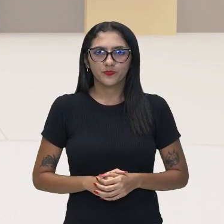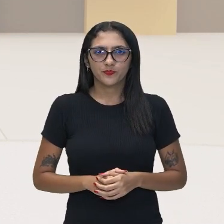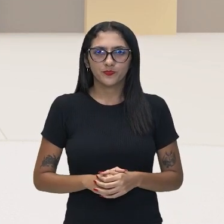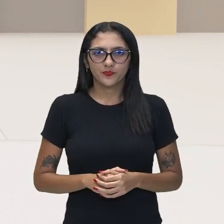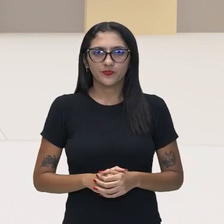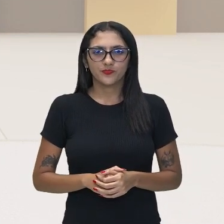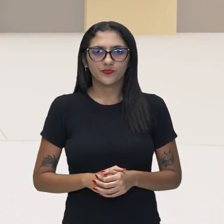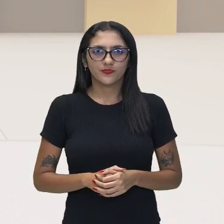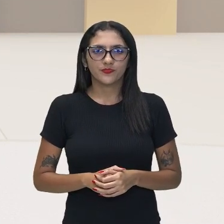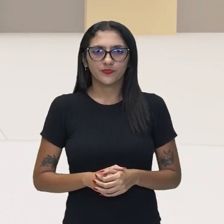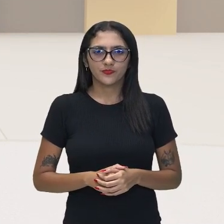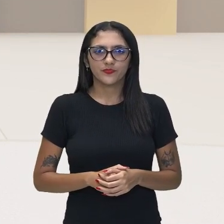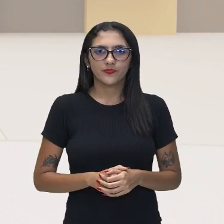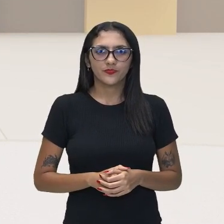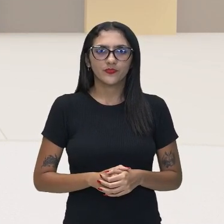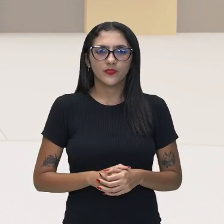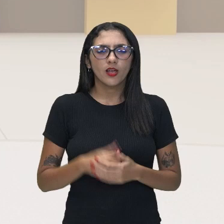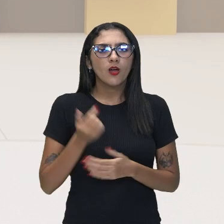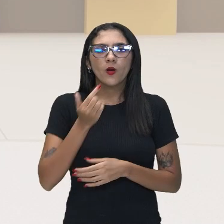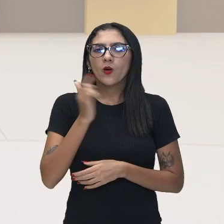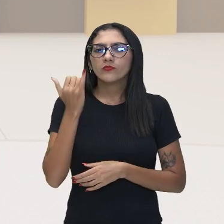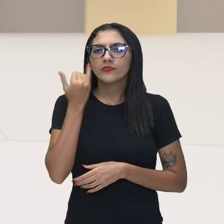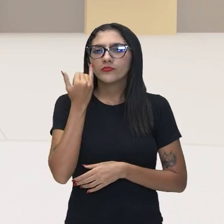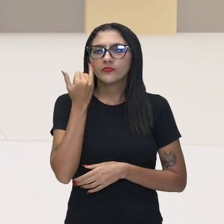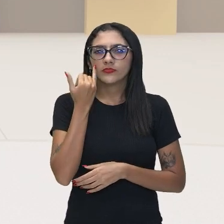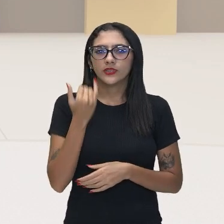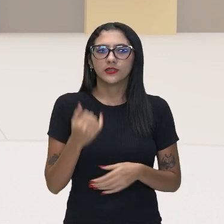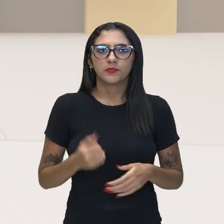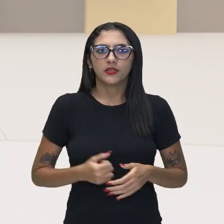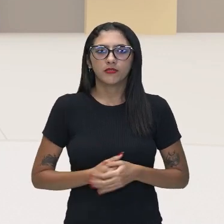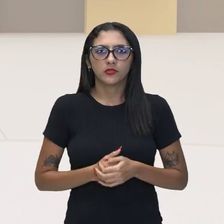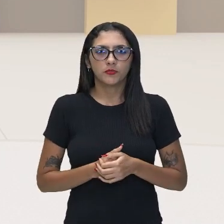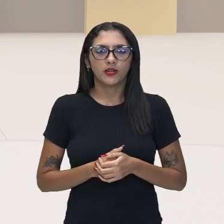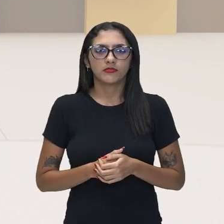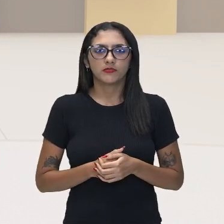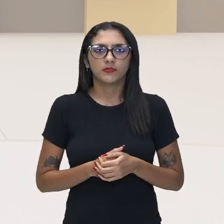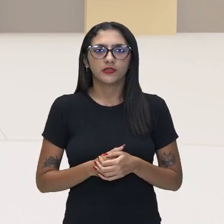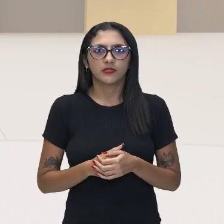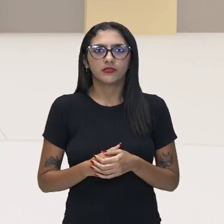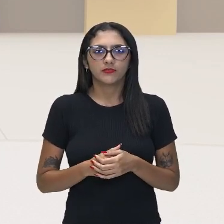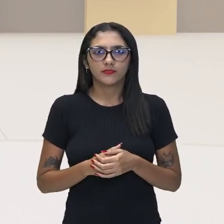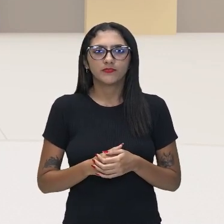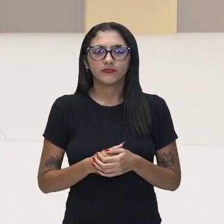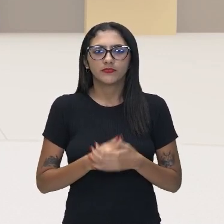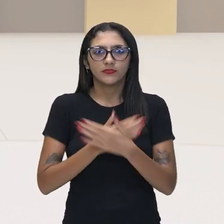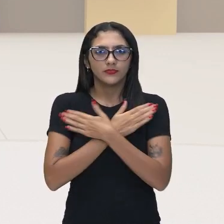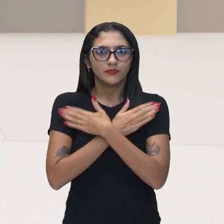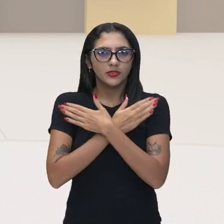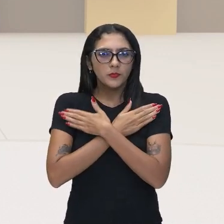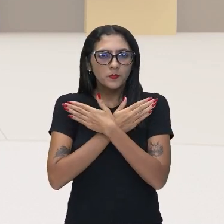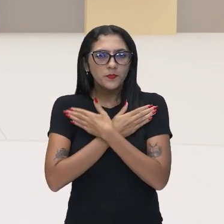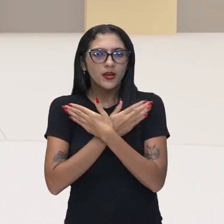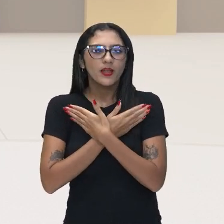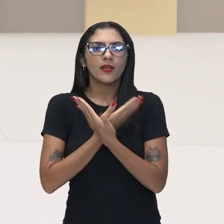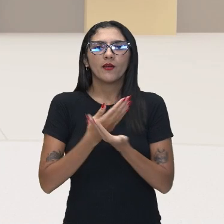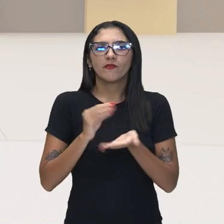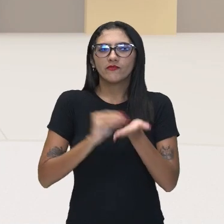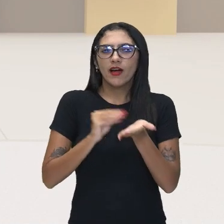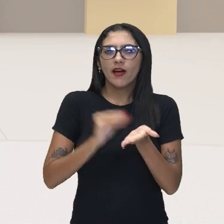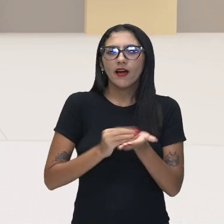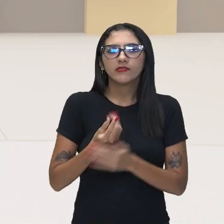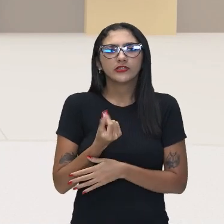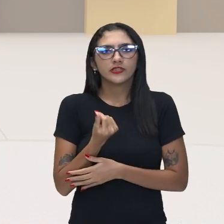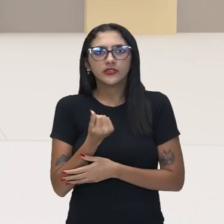vamos lá, vamos à nossa próxima reportagem. Olha aí, desemprego e falta de dinheiro não são os